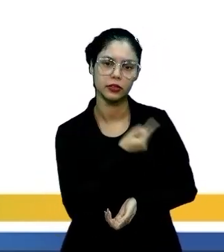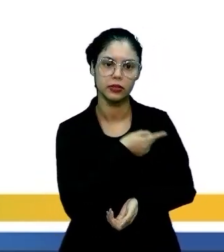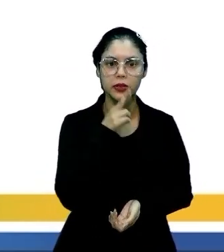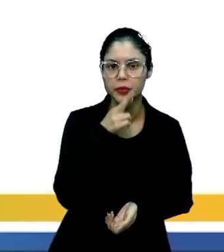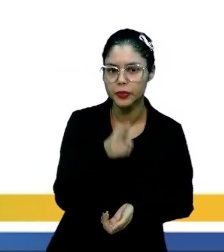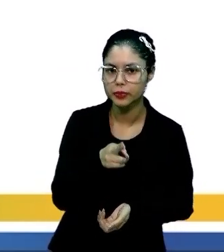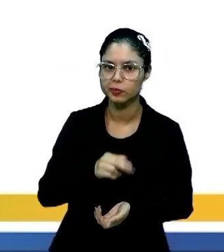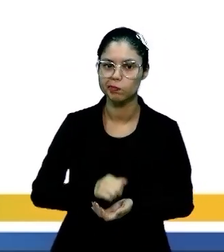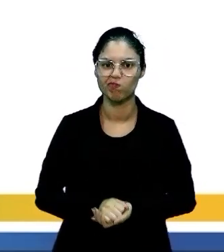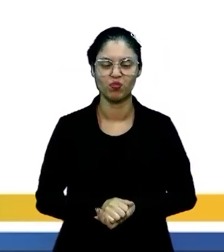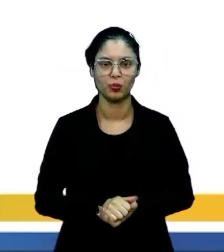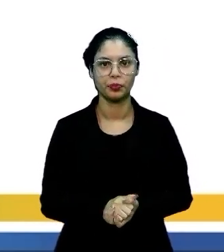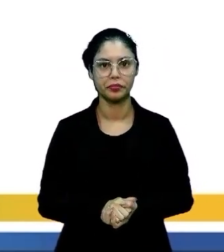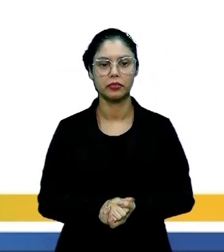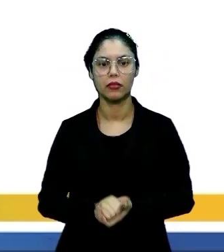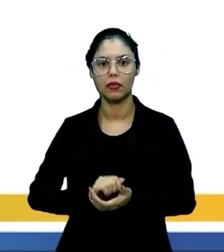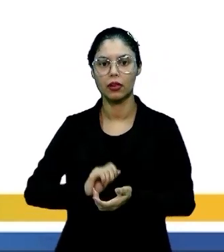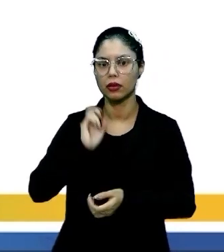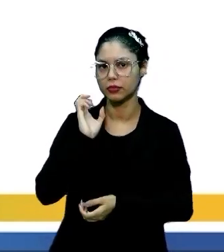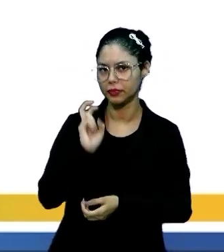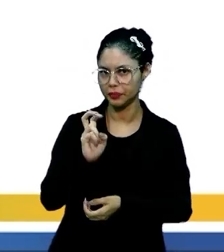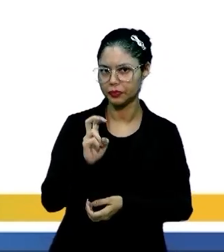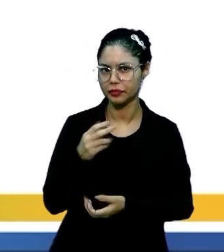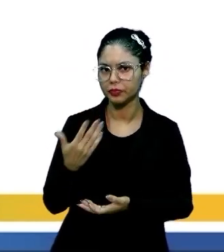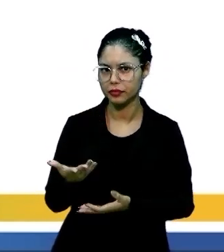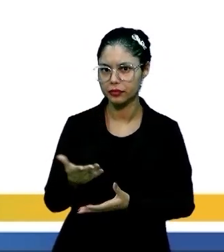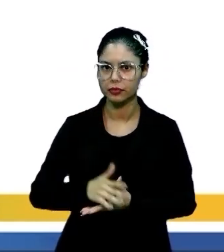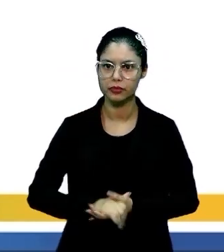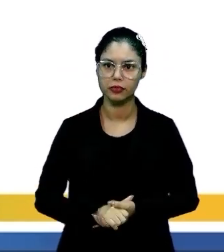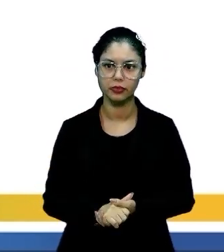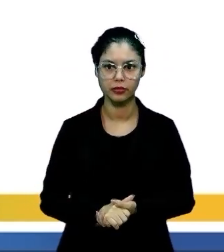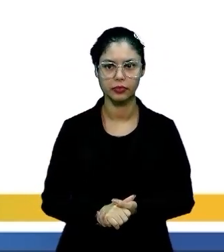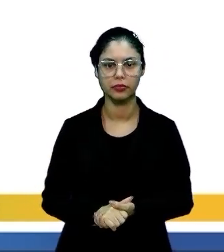resposta dessa questão número 5?